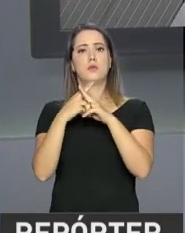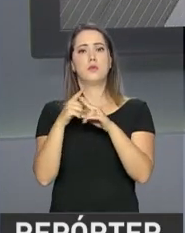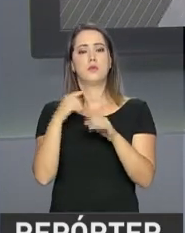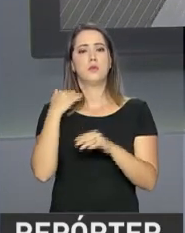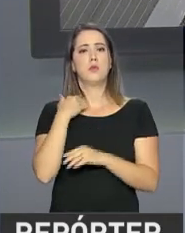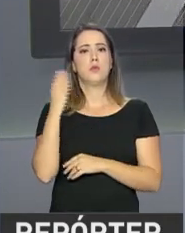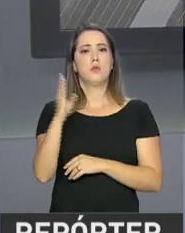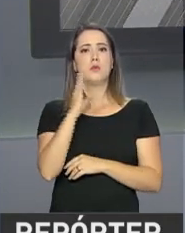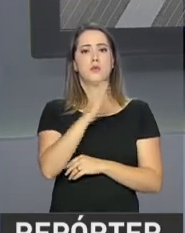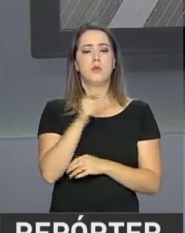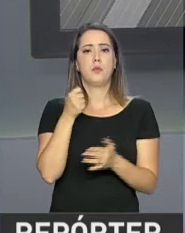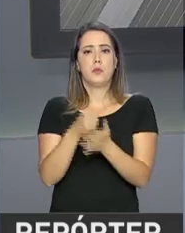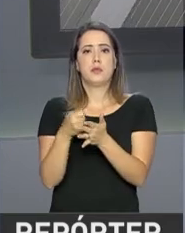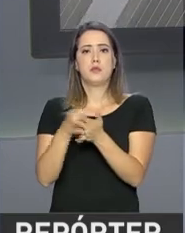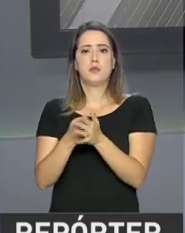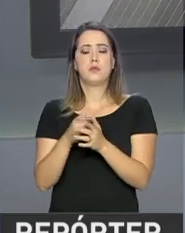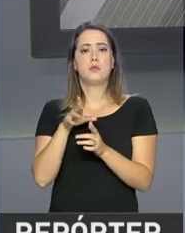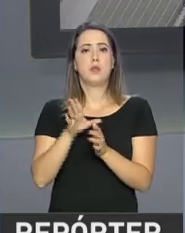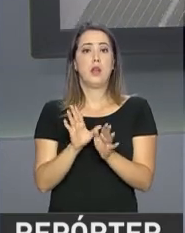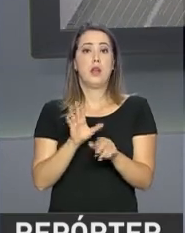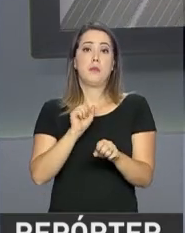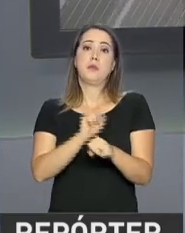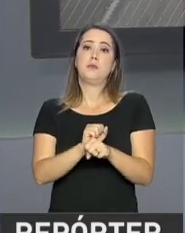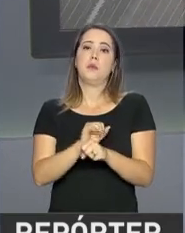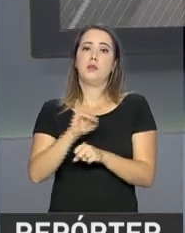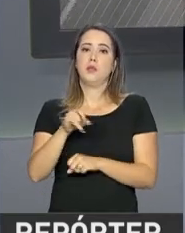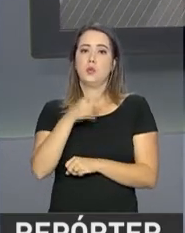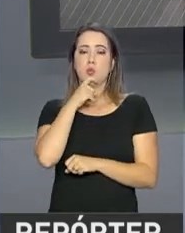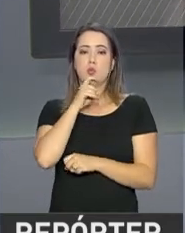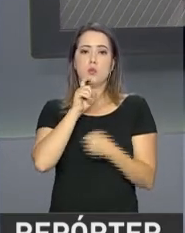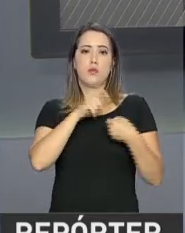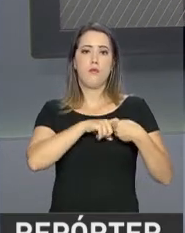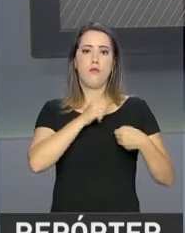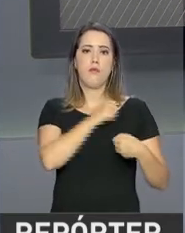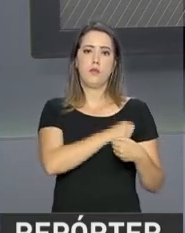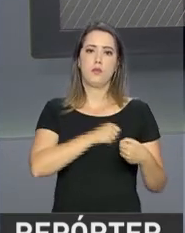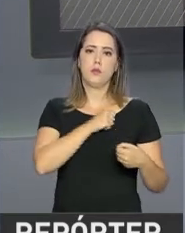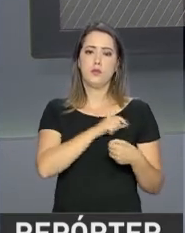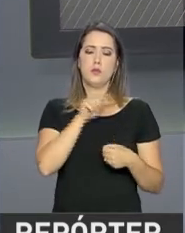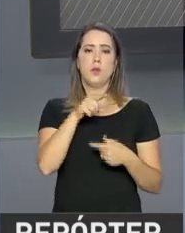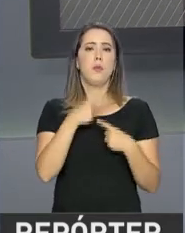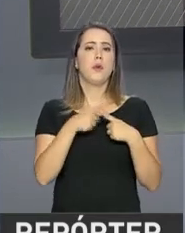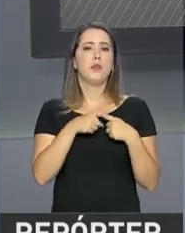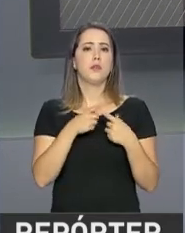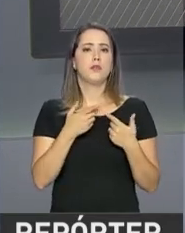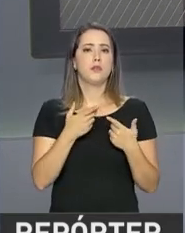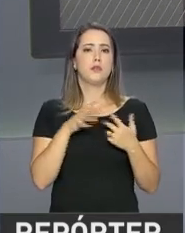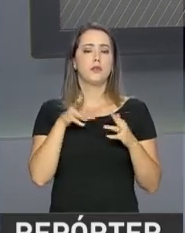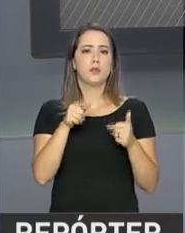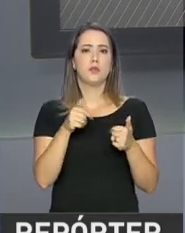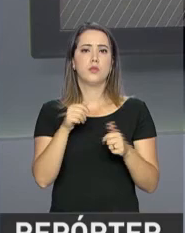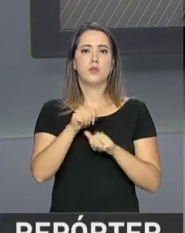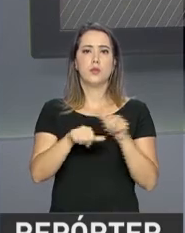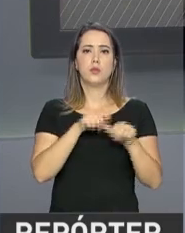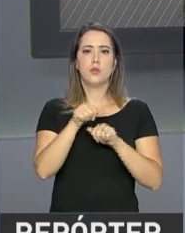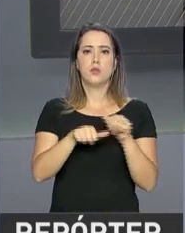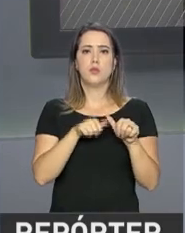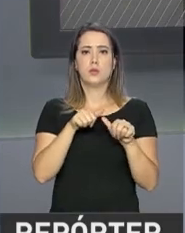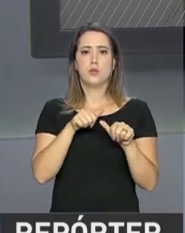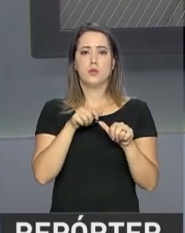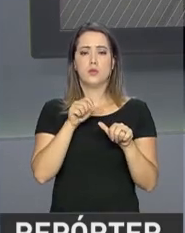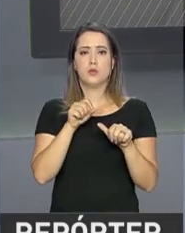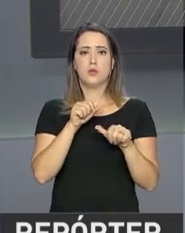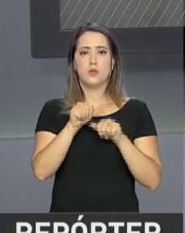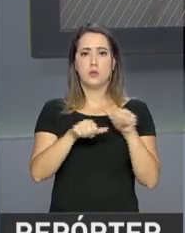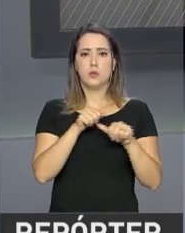pelo banco do brasil os pagamentos serão interrompidos em julho e voltaram em agosto isso porque vai acontecer isso